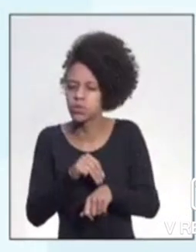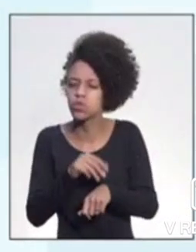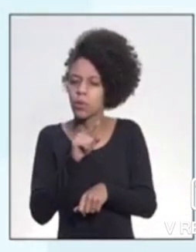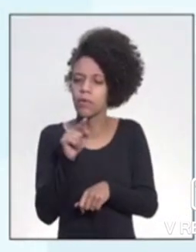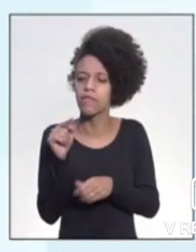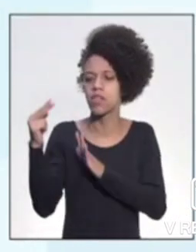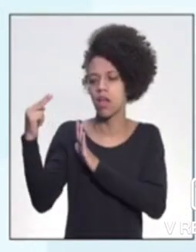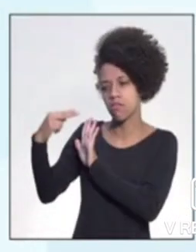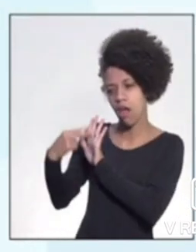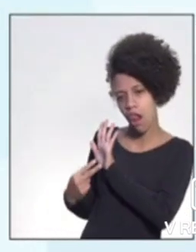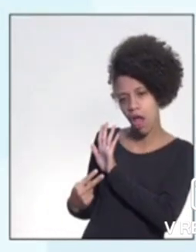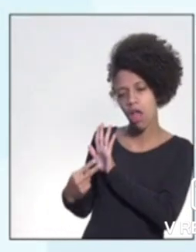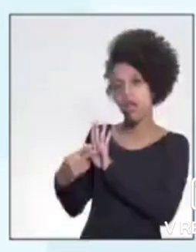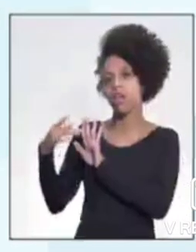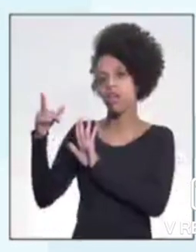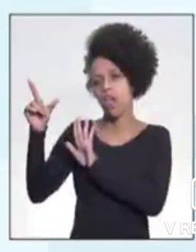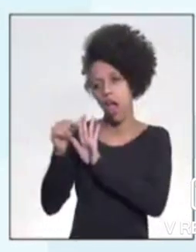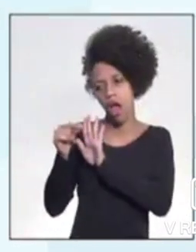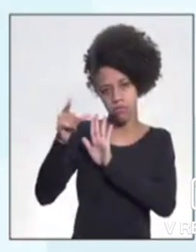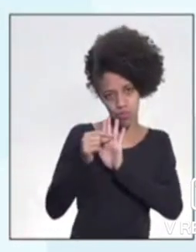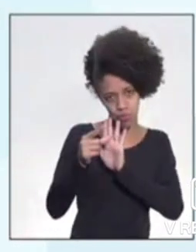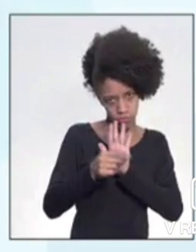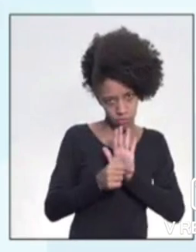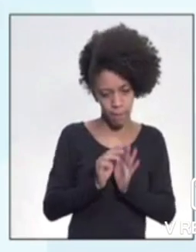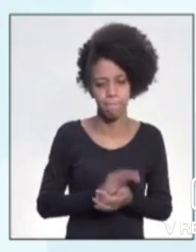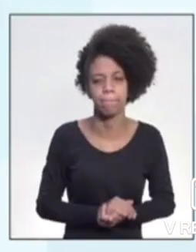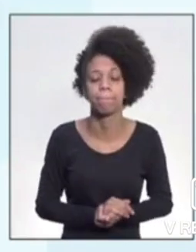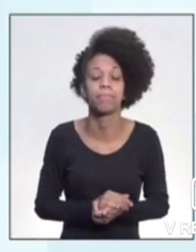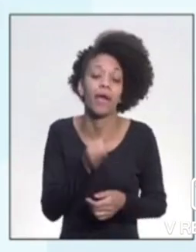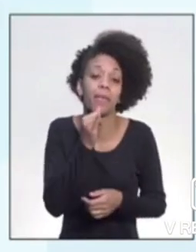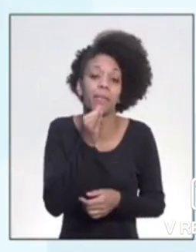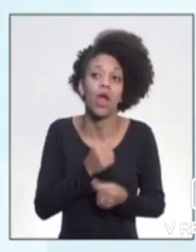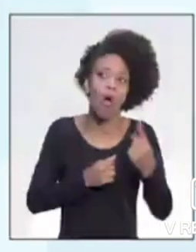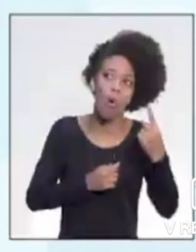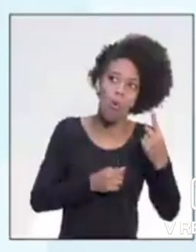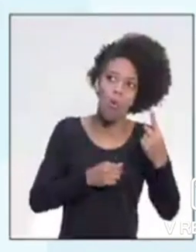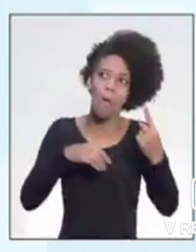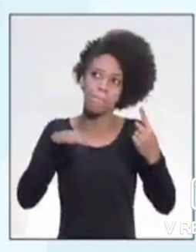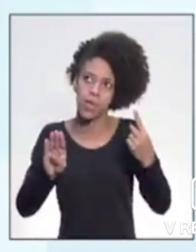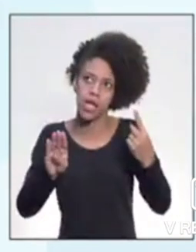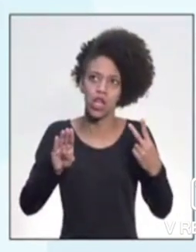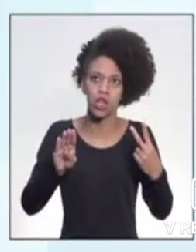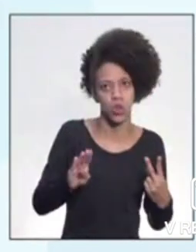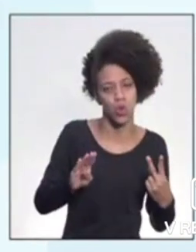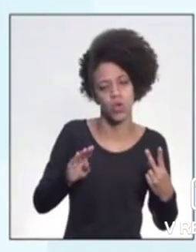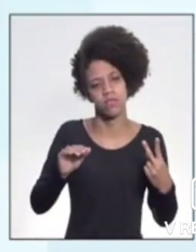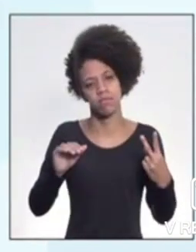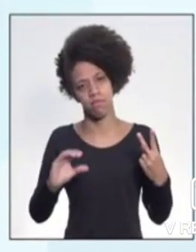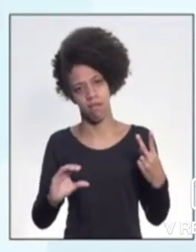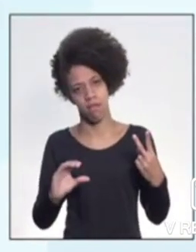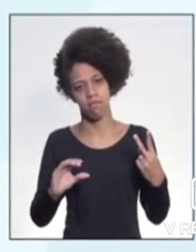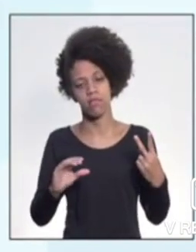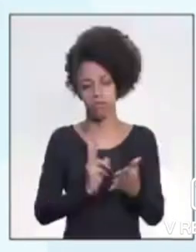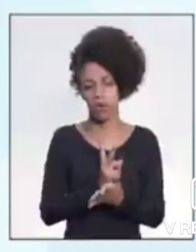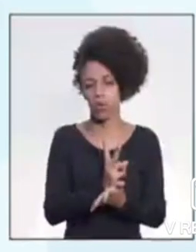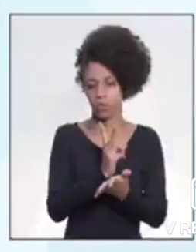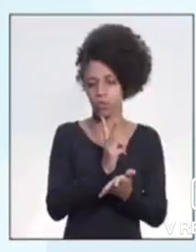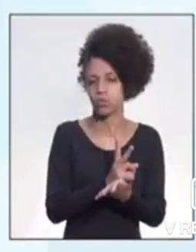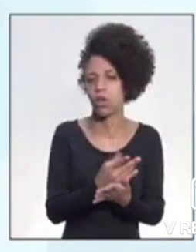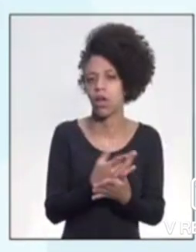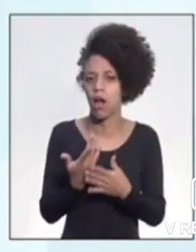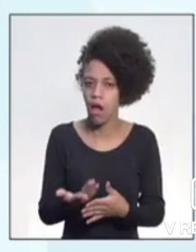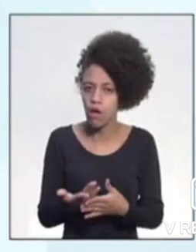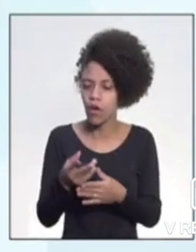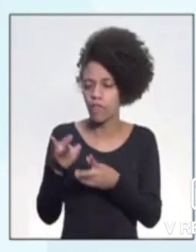vocês lerem, relacionarem e colocar no chat. Coloque, por exemplo, 1, item B, 2, item C, e assim por diante,